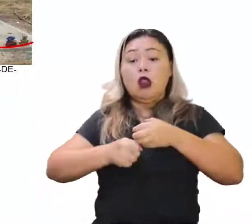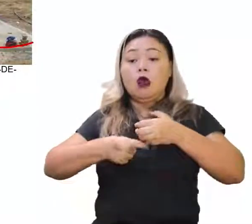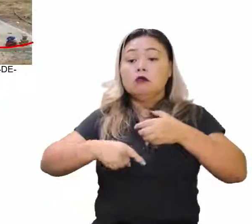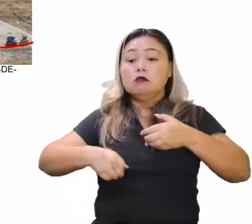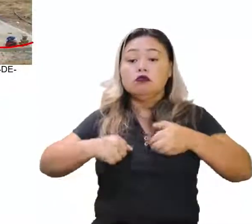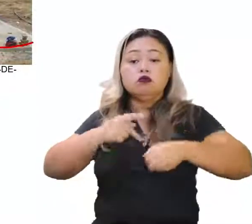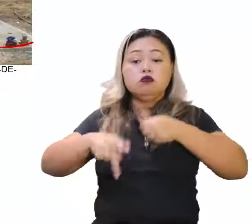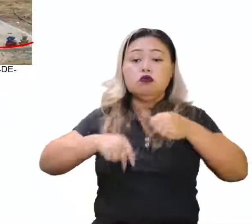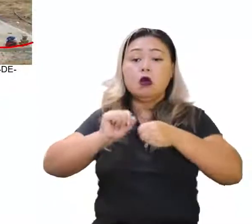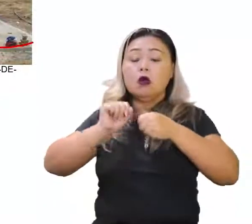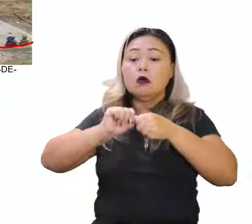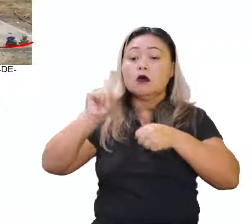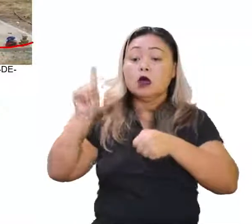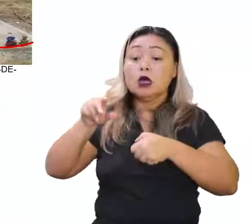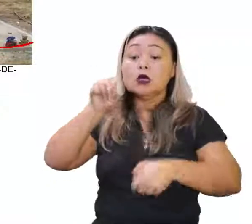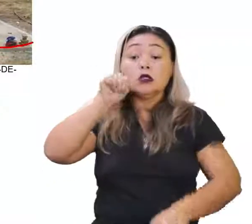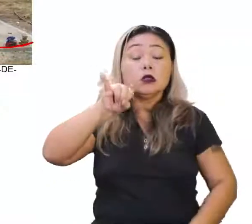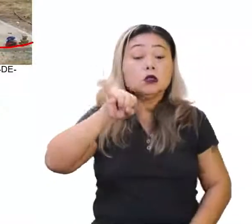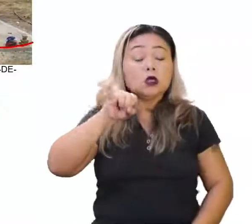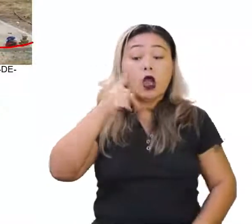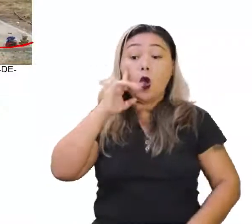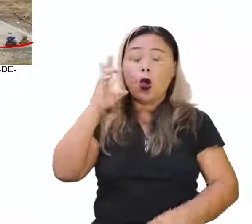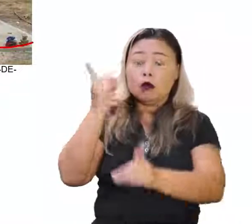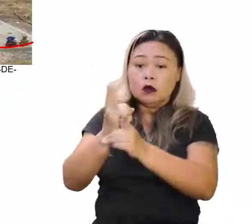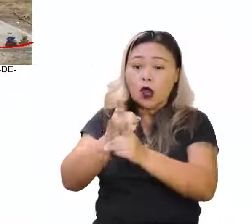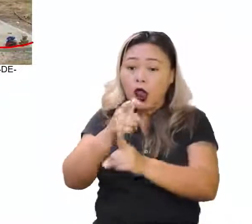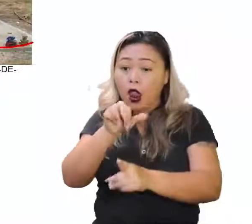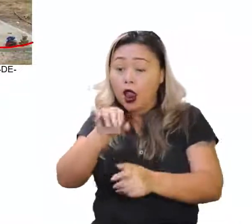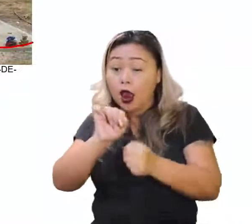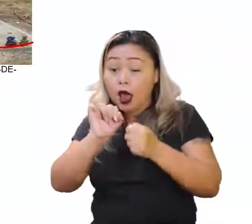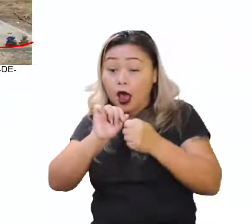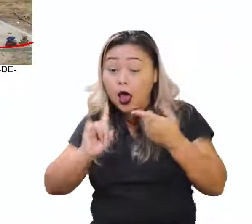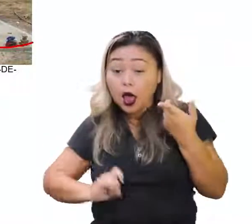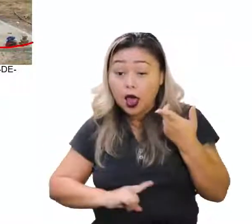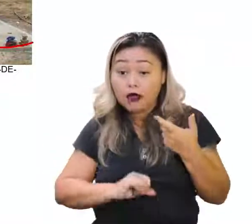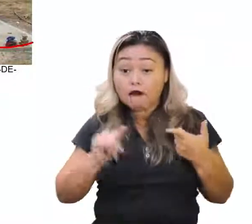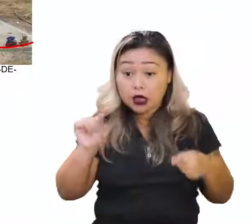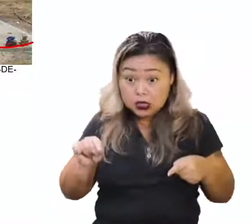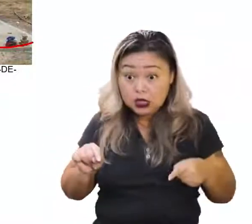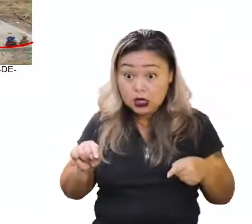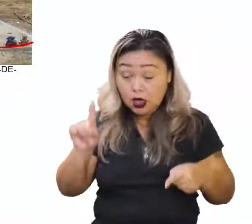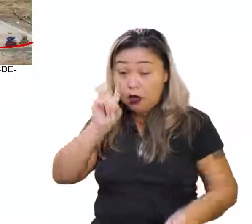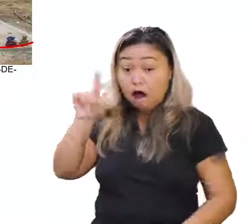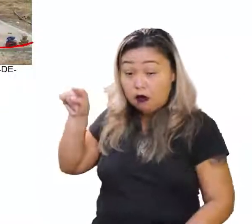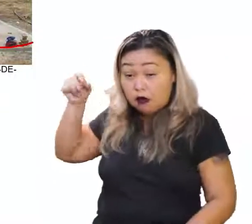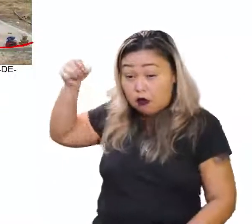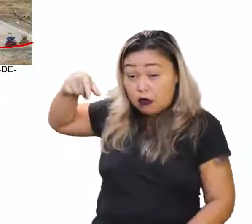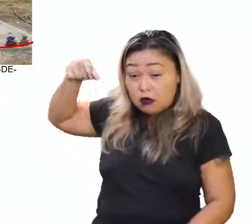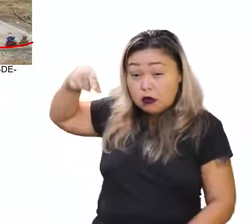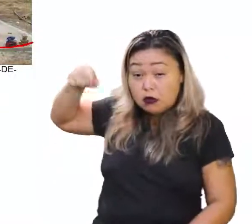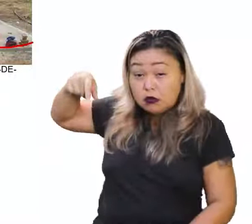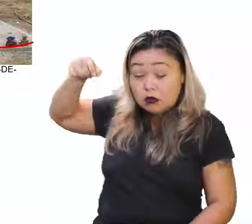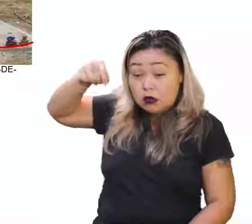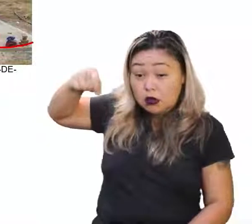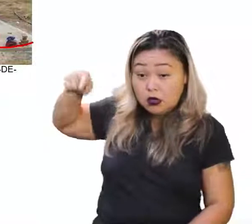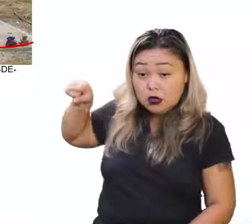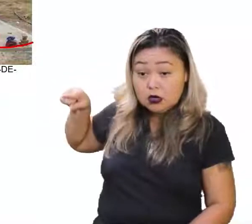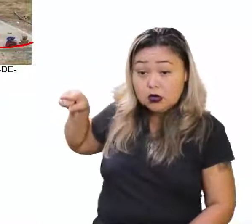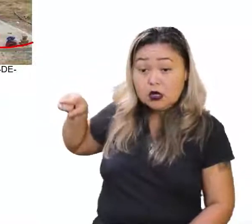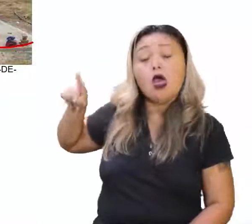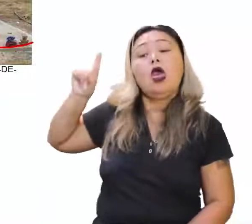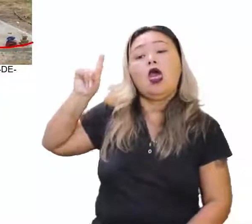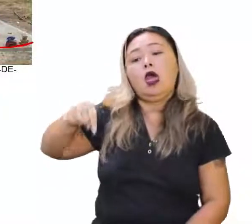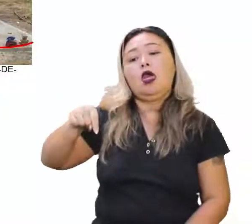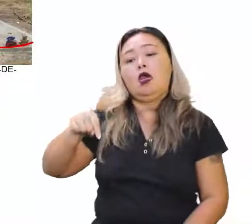número populacional. Se você encontrar larvas, vermes, aqui onde tu tá pingando aqui de vermelho,